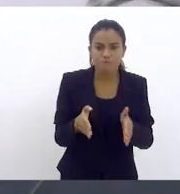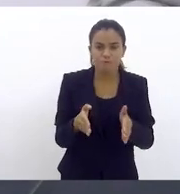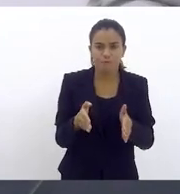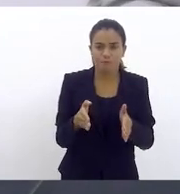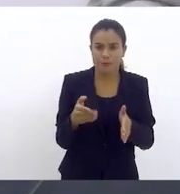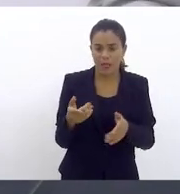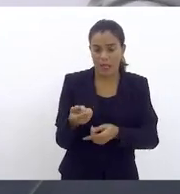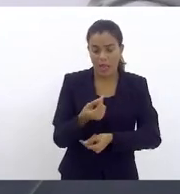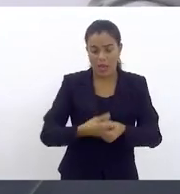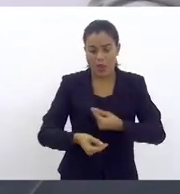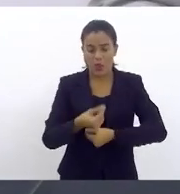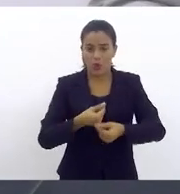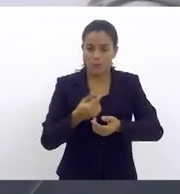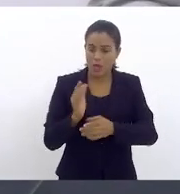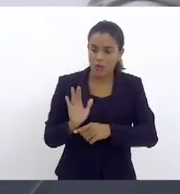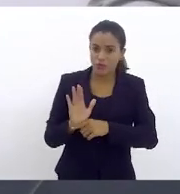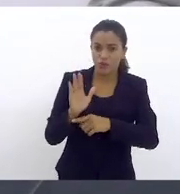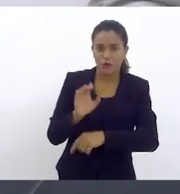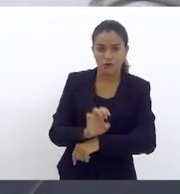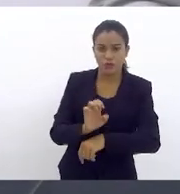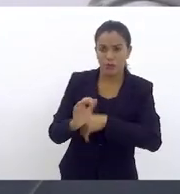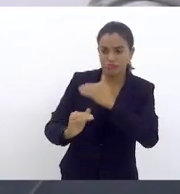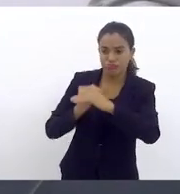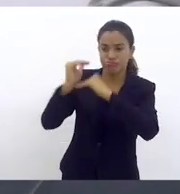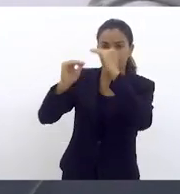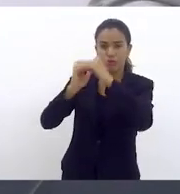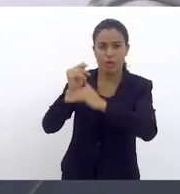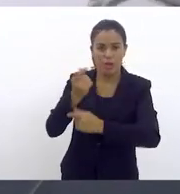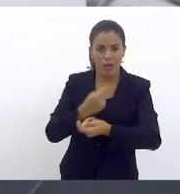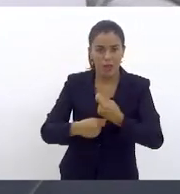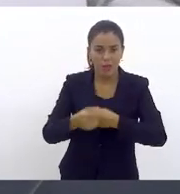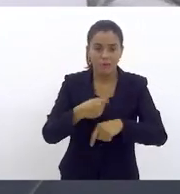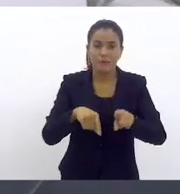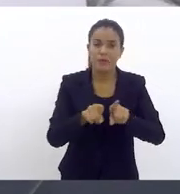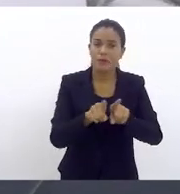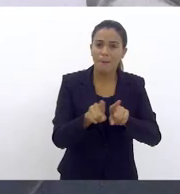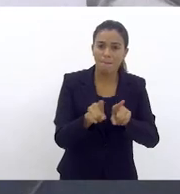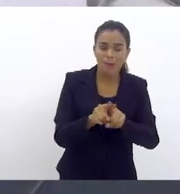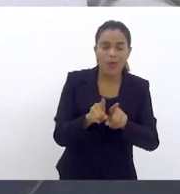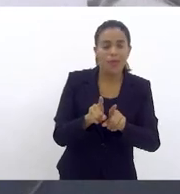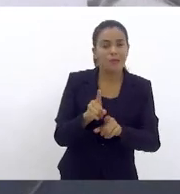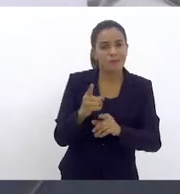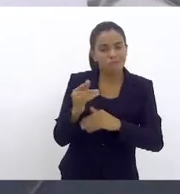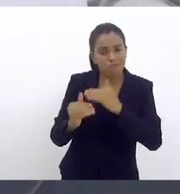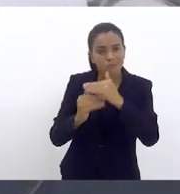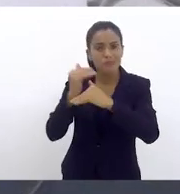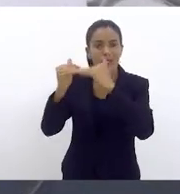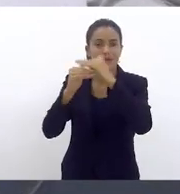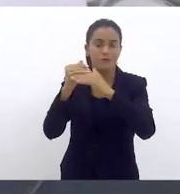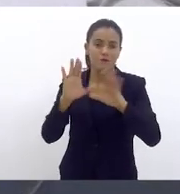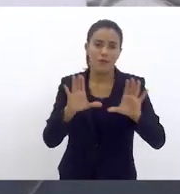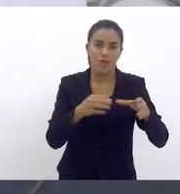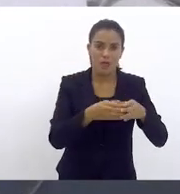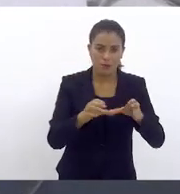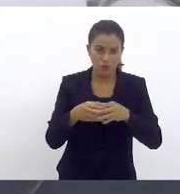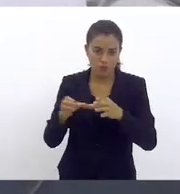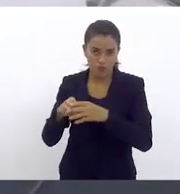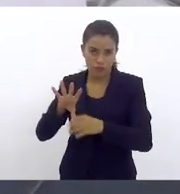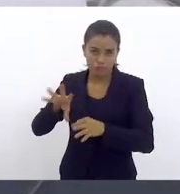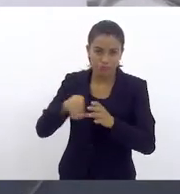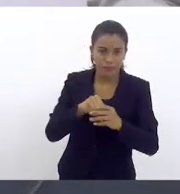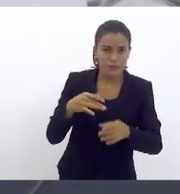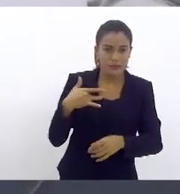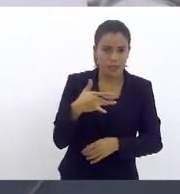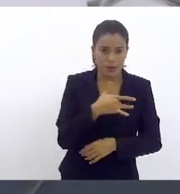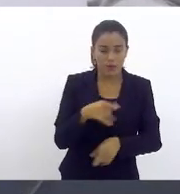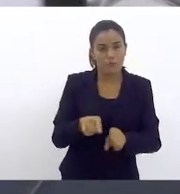economicamente estado a gente precisa desenvolver a indústria do nosso Estado que a gente precisa voltar a fazer o estado do